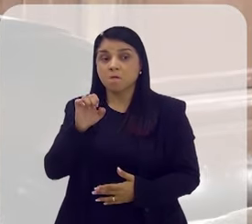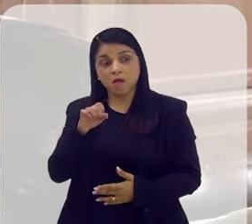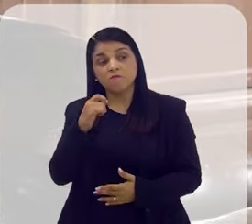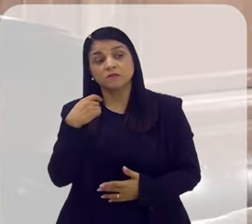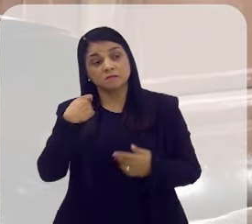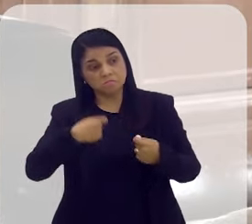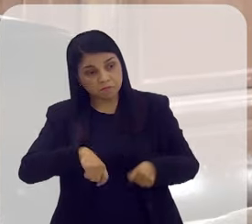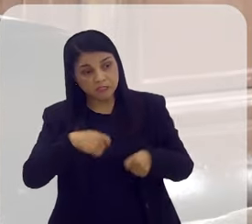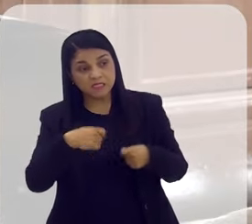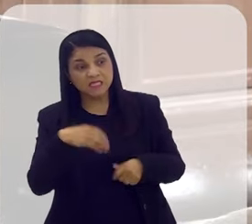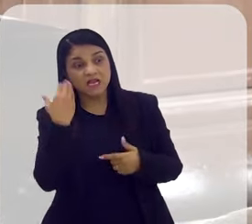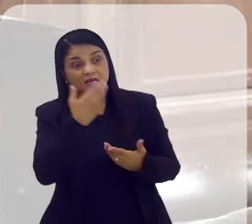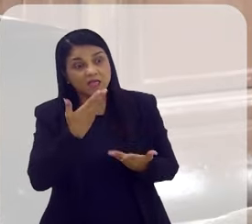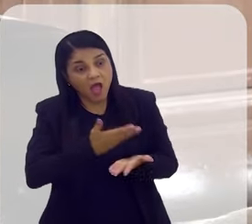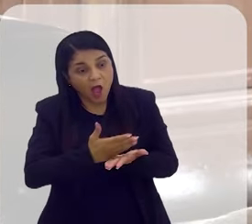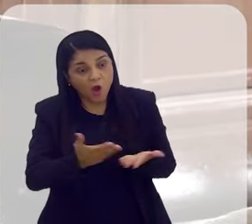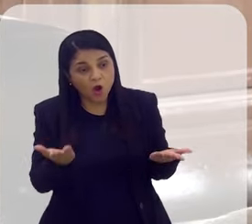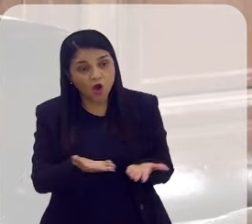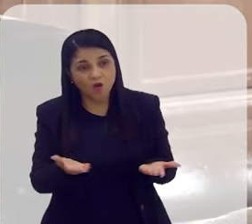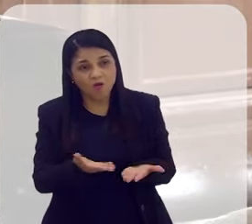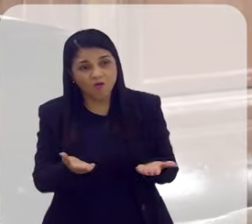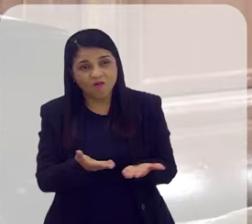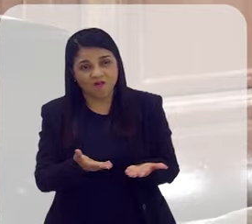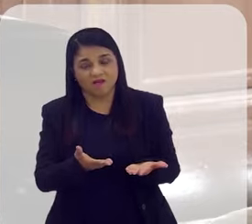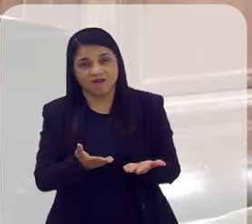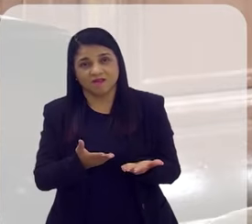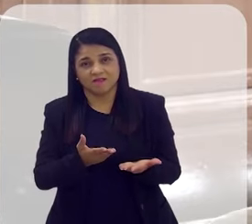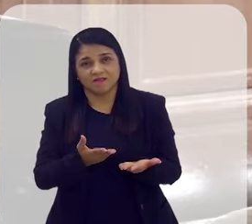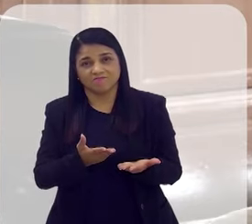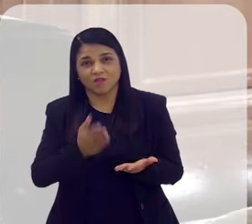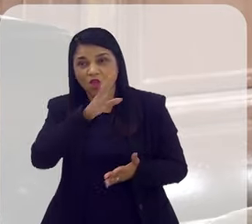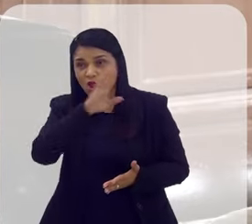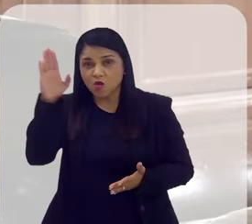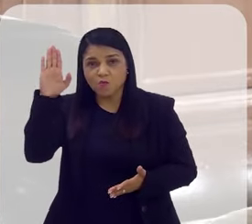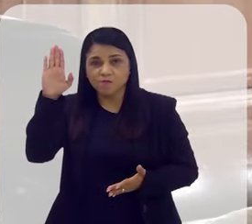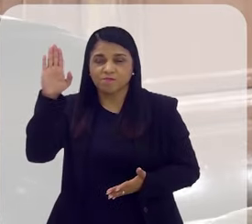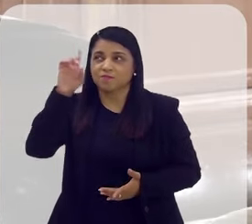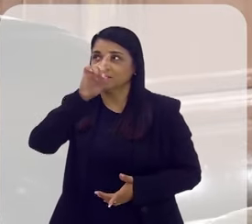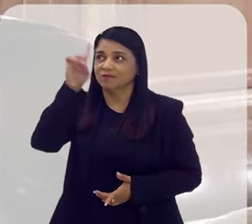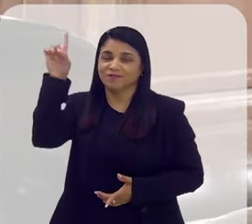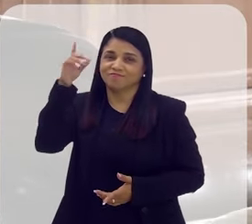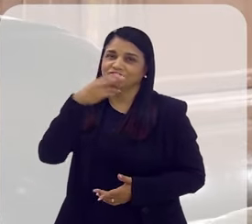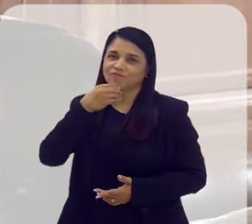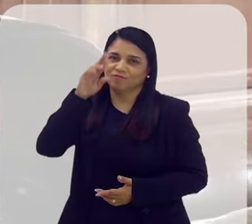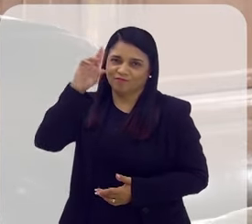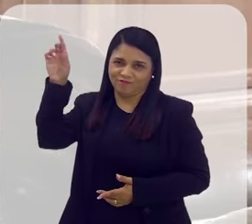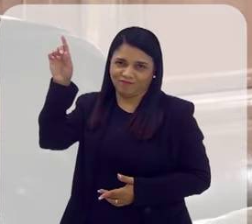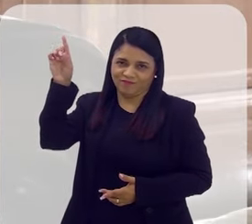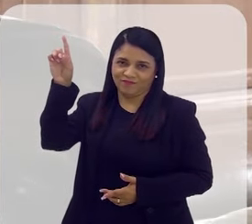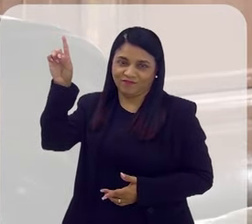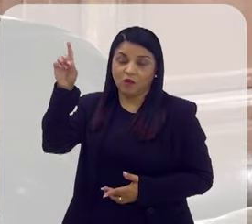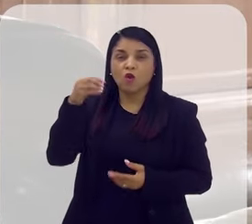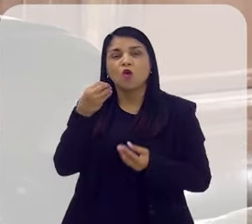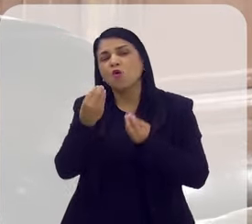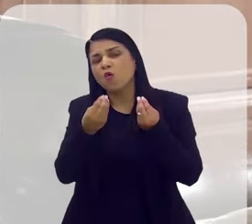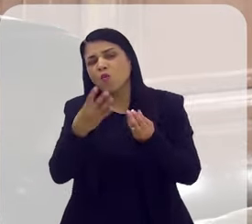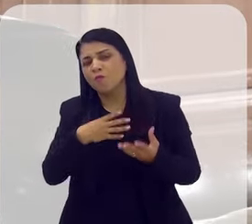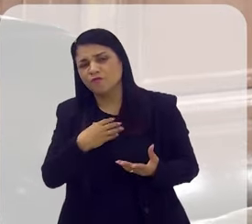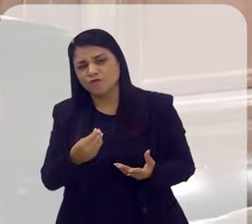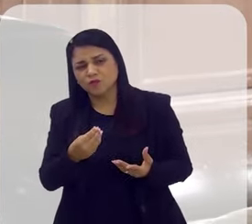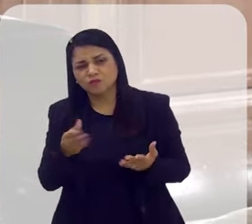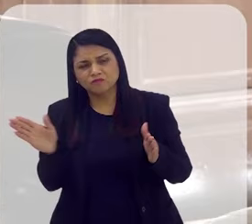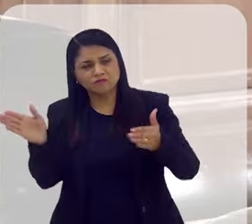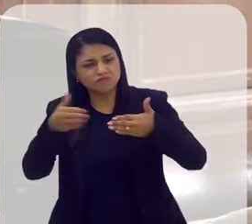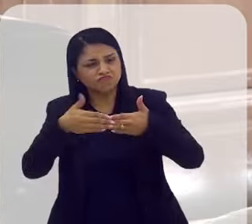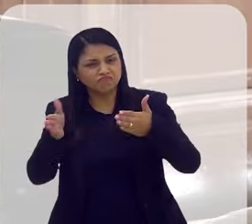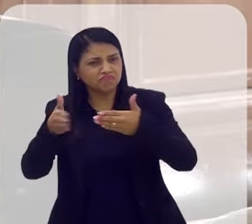mãe, você precisa cantar. Começar agora, agora. A cumprir, né, a tua promessa que você fez para o Senhor. E eu